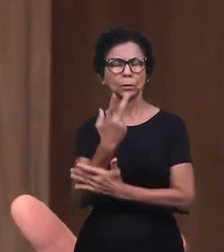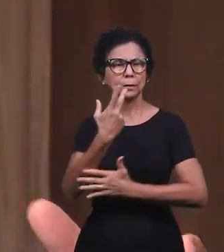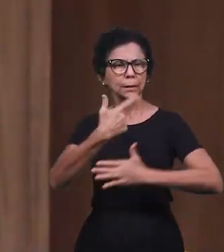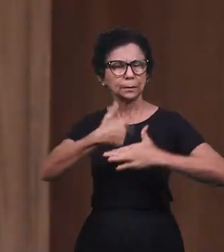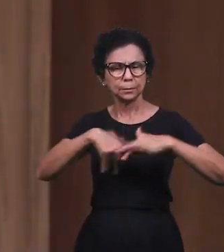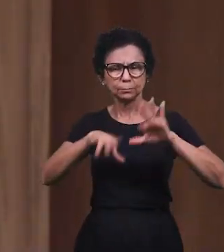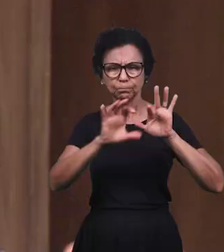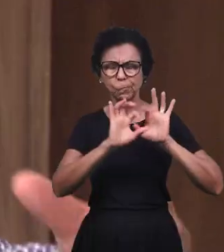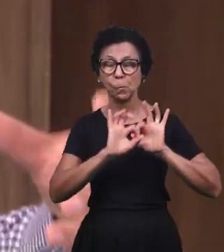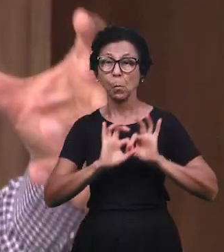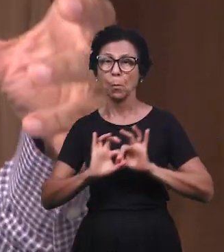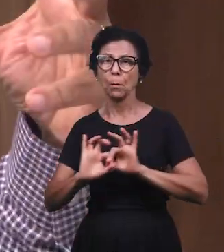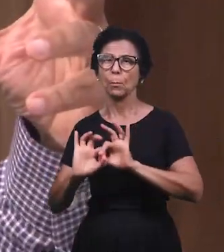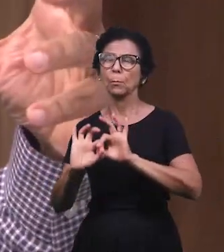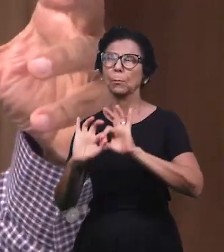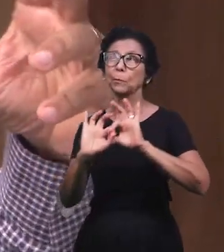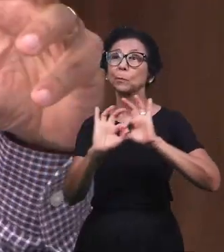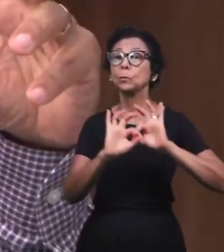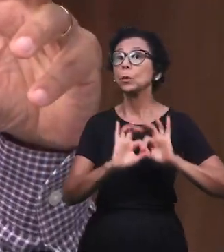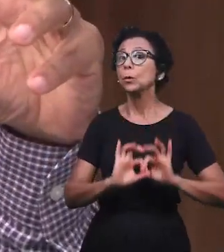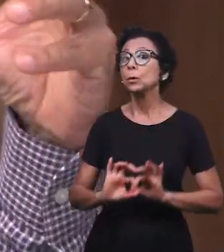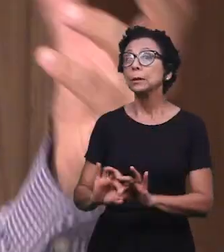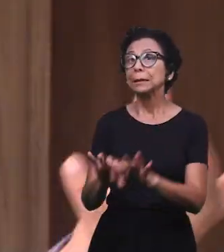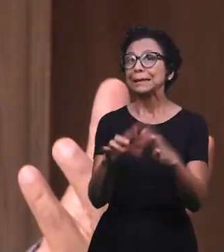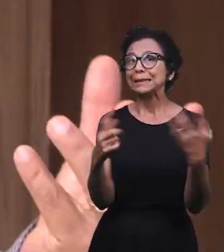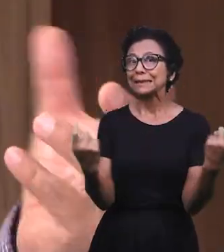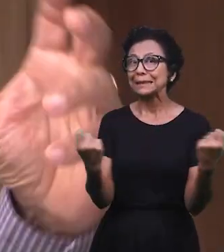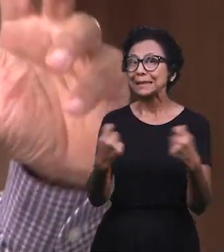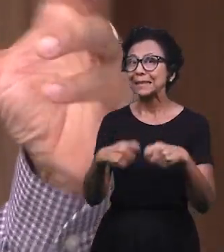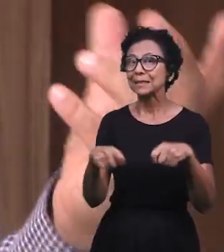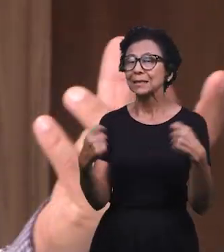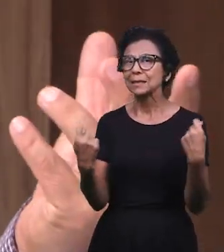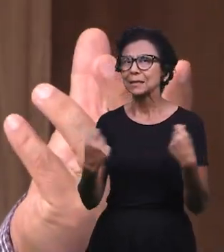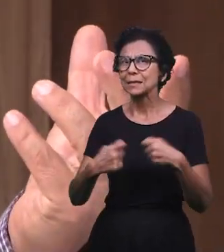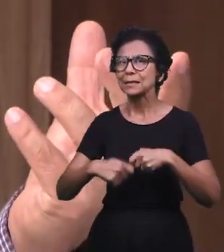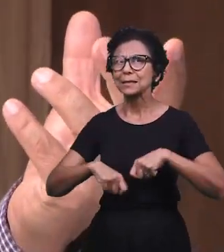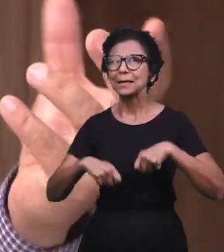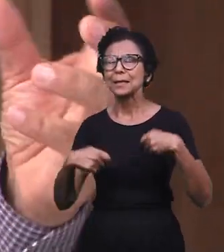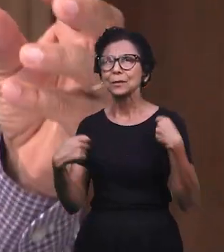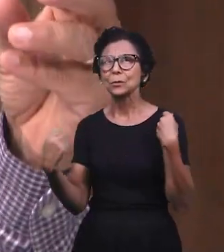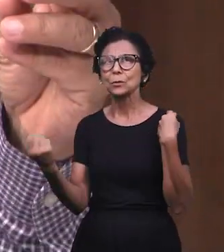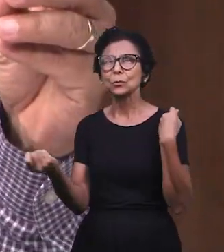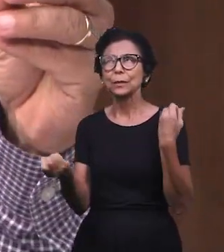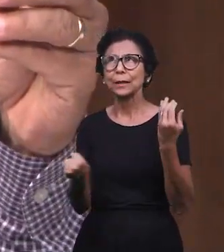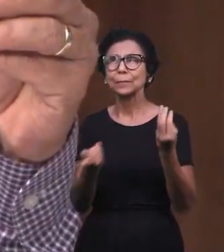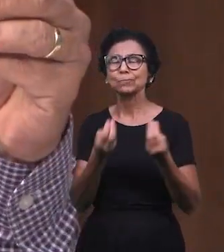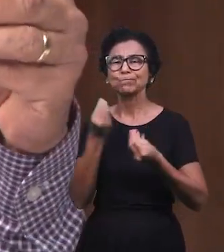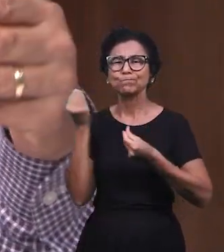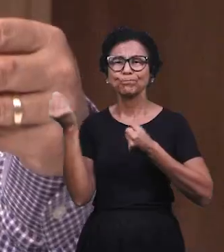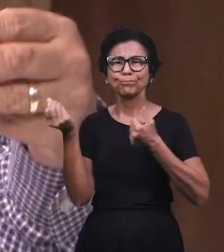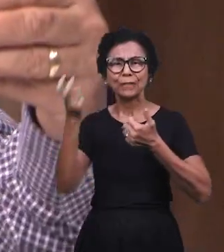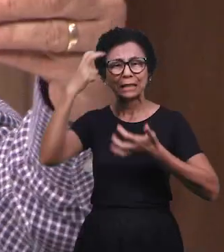harmônico, é preciso que uma inteligência, uma informação